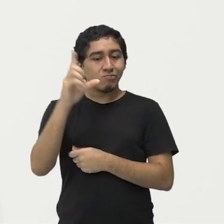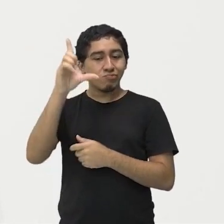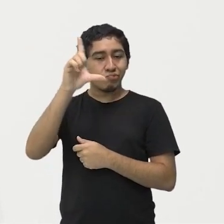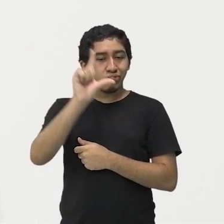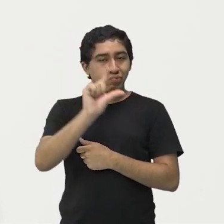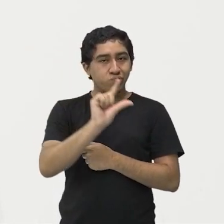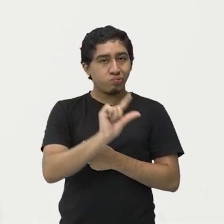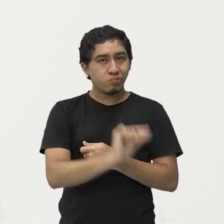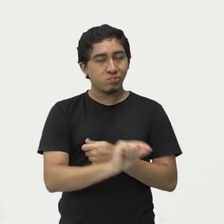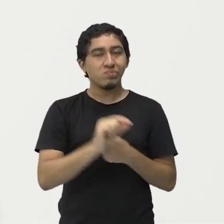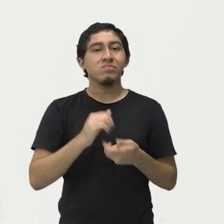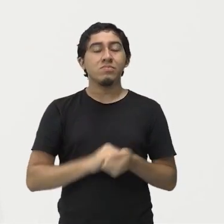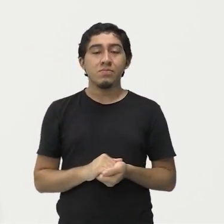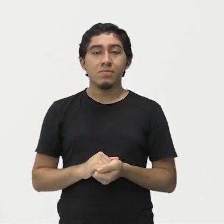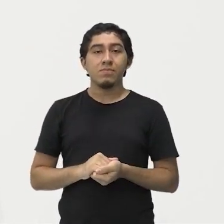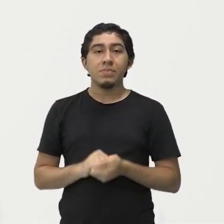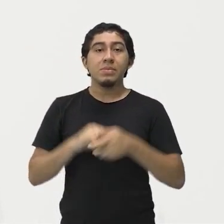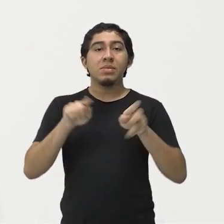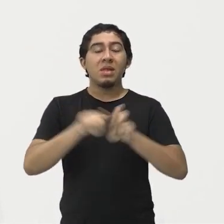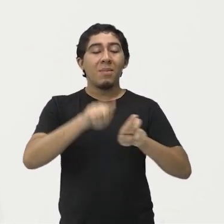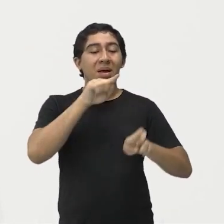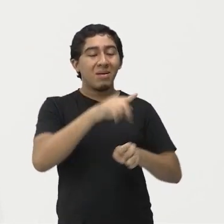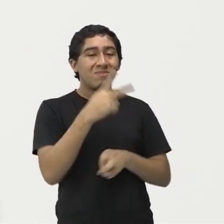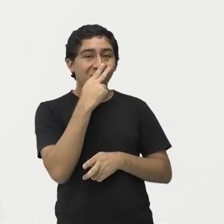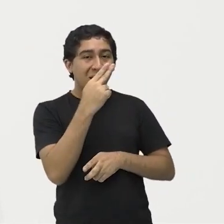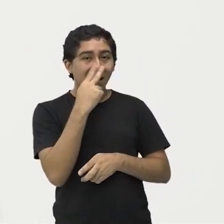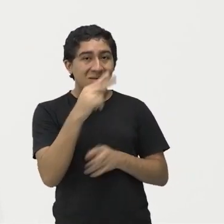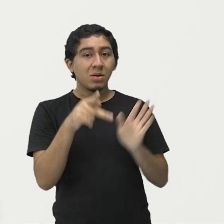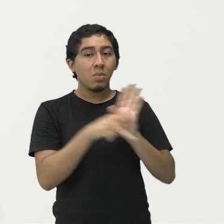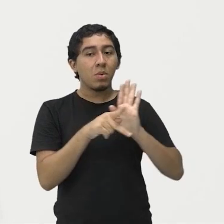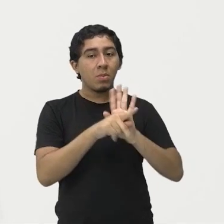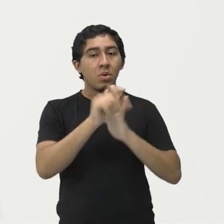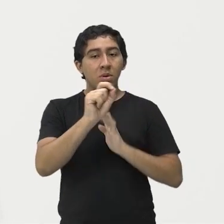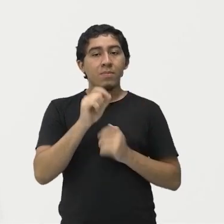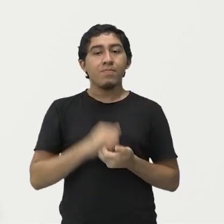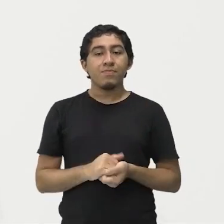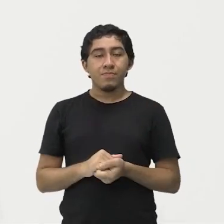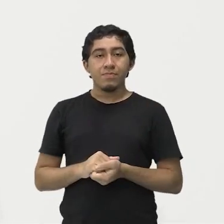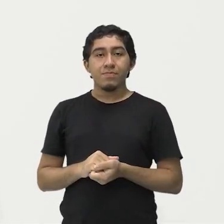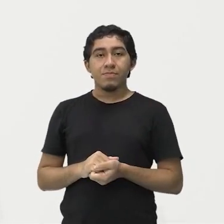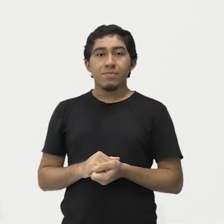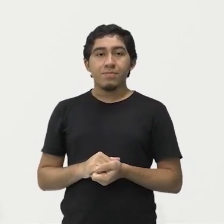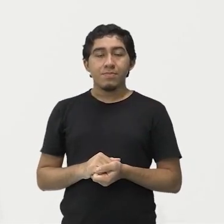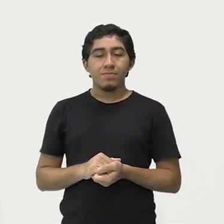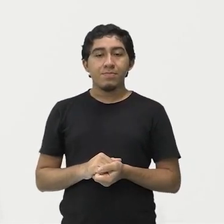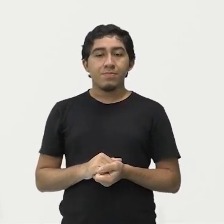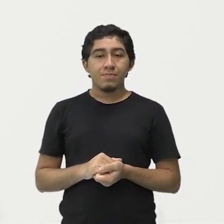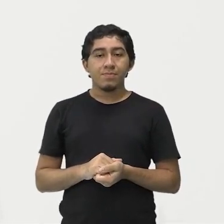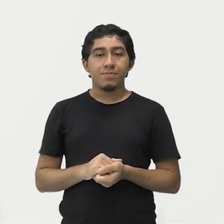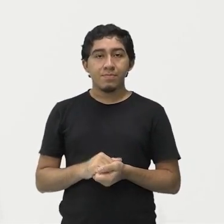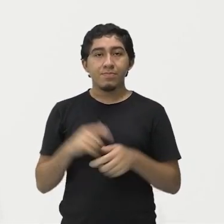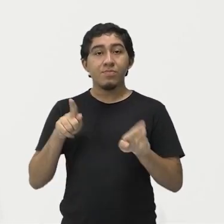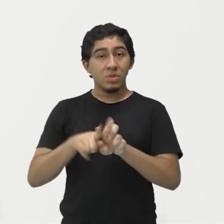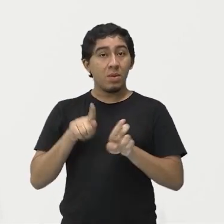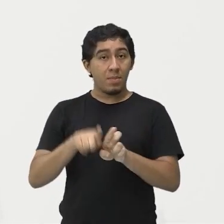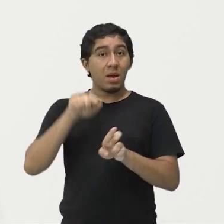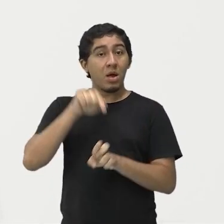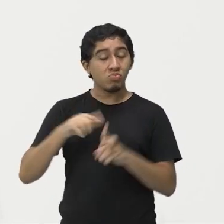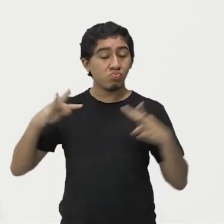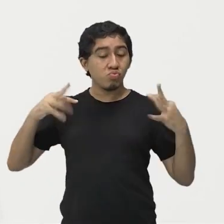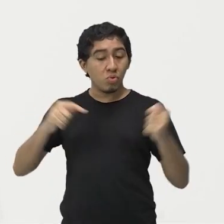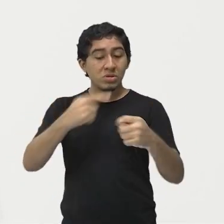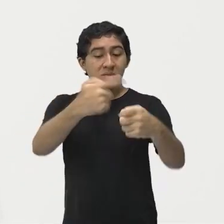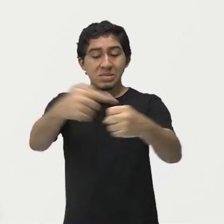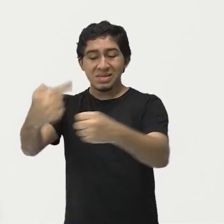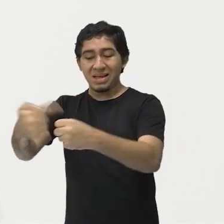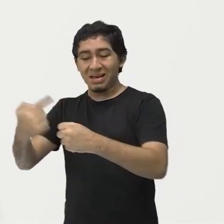aí um enfraquecimento da unidade da civilização grega. As cidades-estados ficaram abaladas